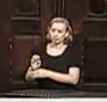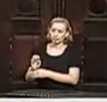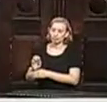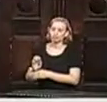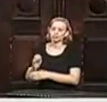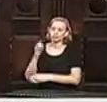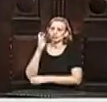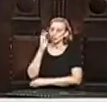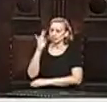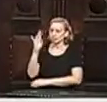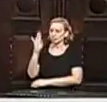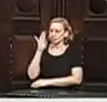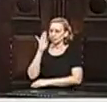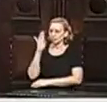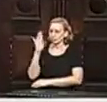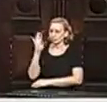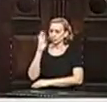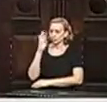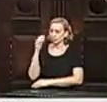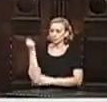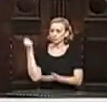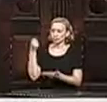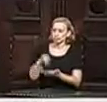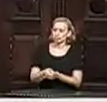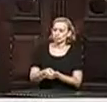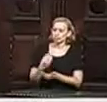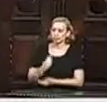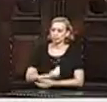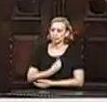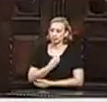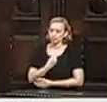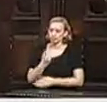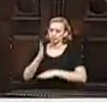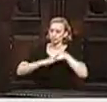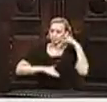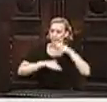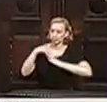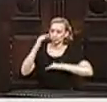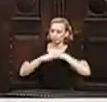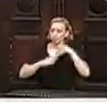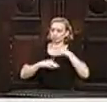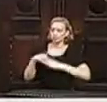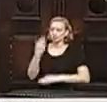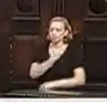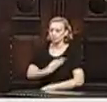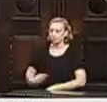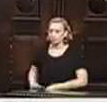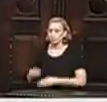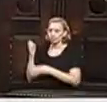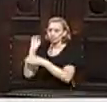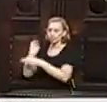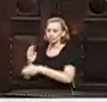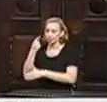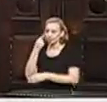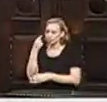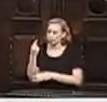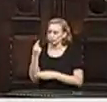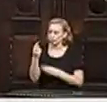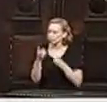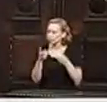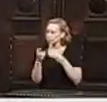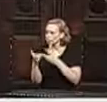suas trajetórias no mundo do trabalho e na vida. E o governo do Estado vem matando esse sonho ao dizimar